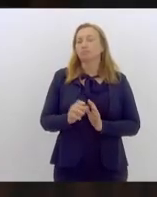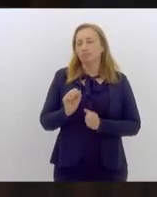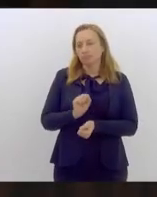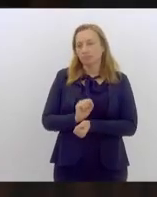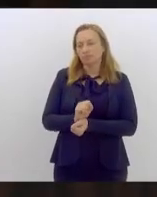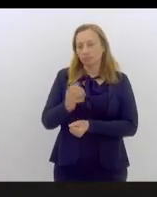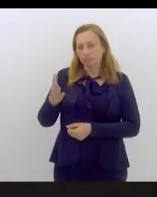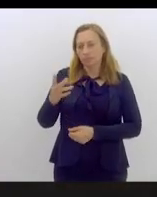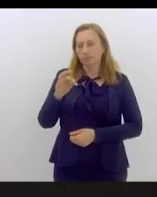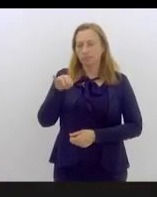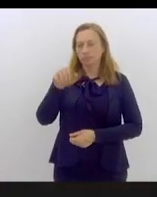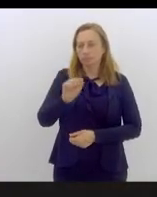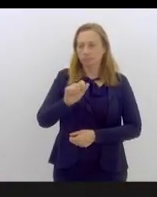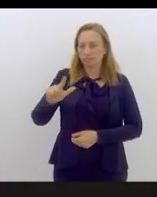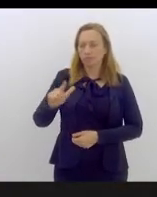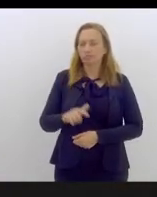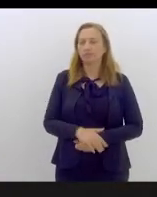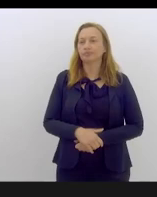não.